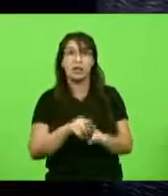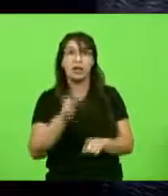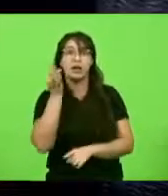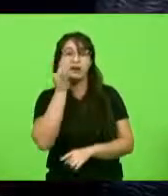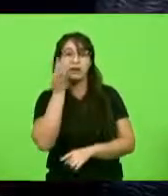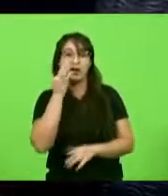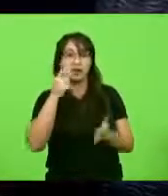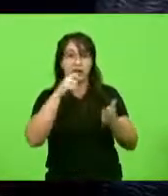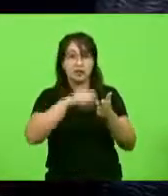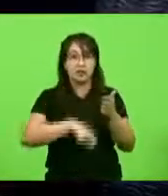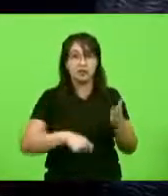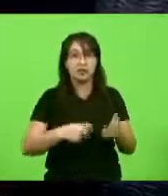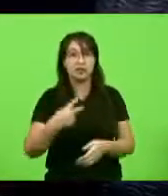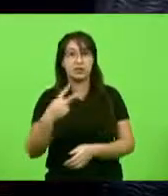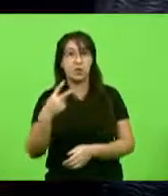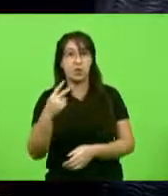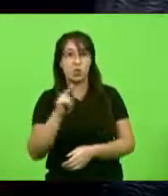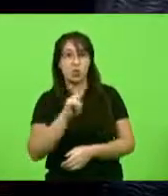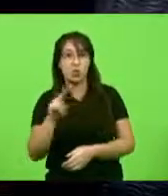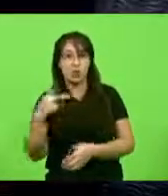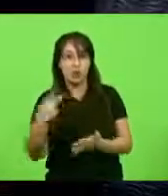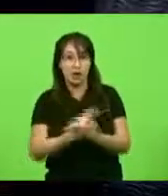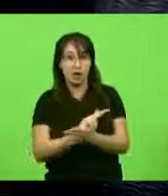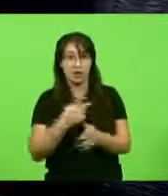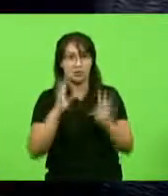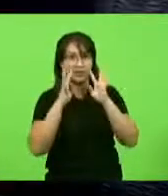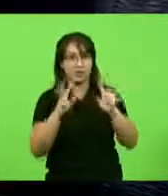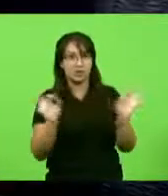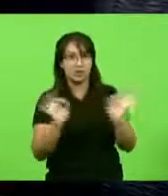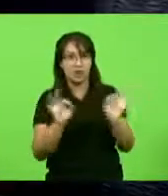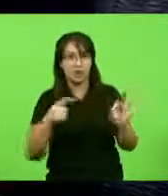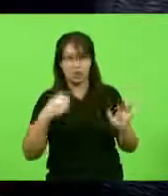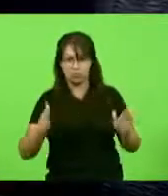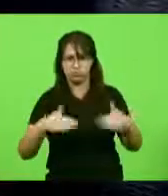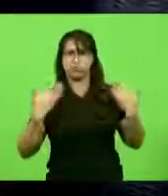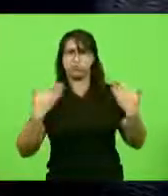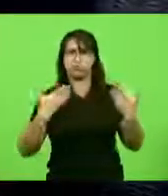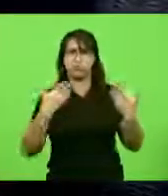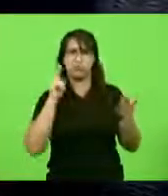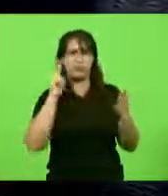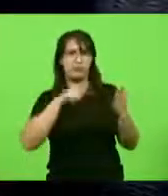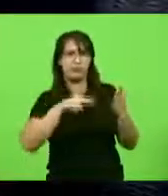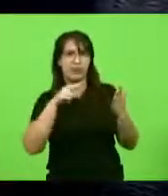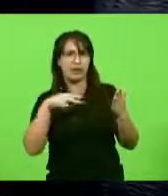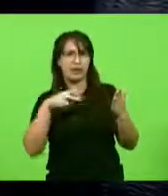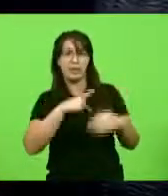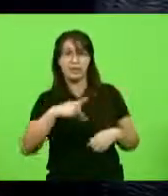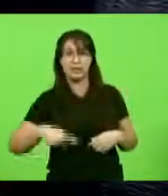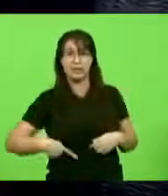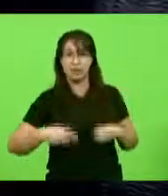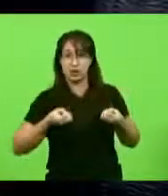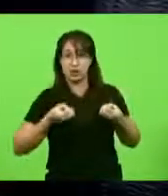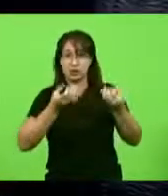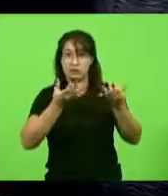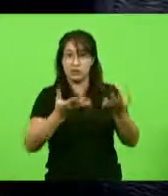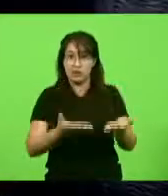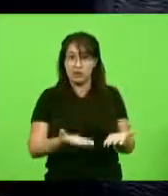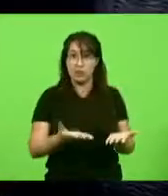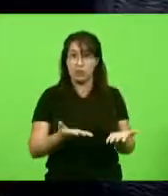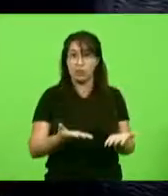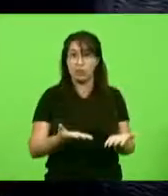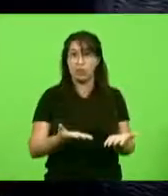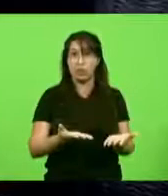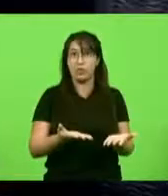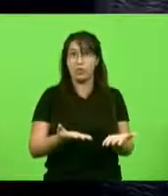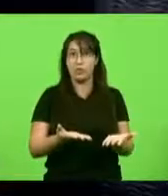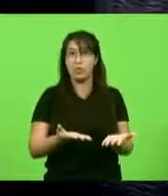errado do Silvio Drevec, também não se atentaram. Eu que fui pego de surpresa pelo presidente, que botou esse projeto aí extra